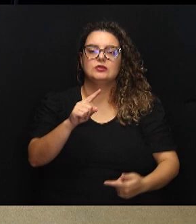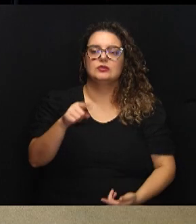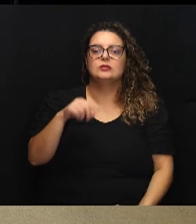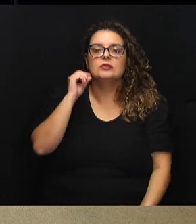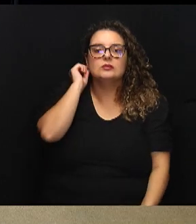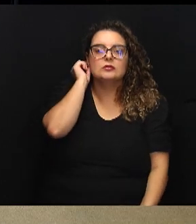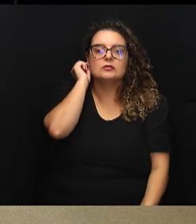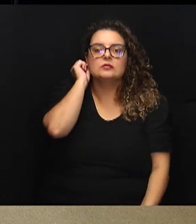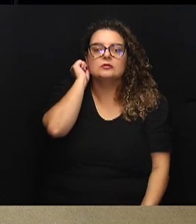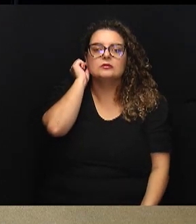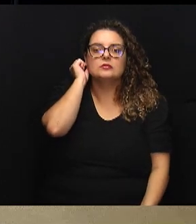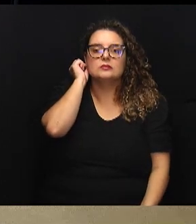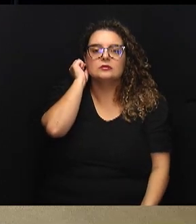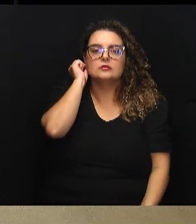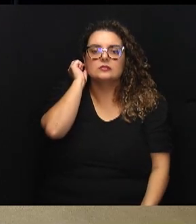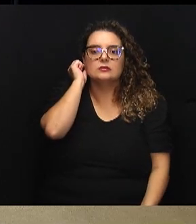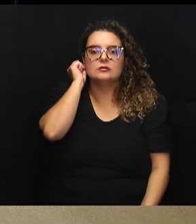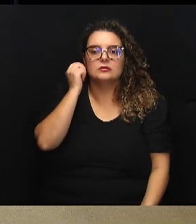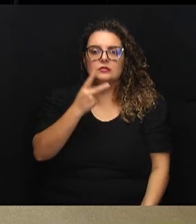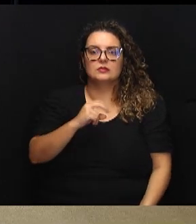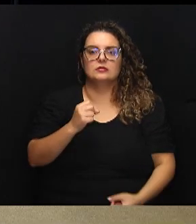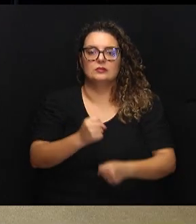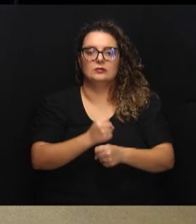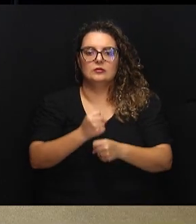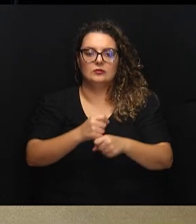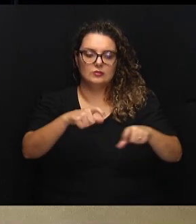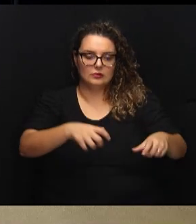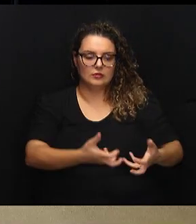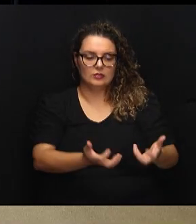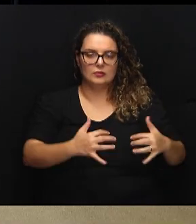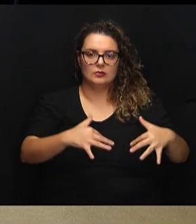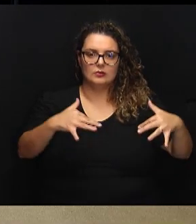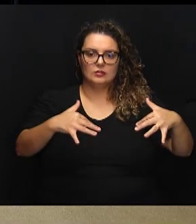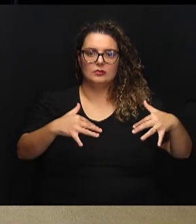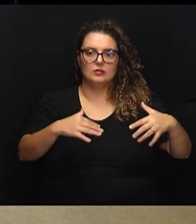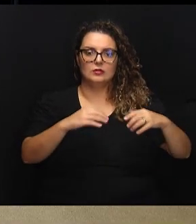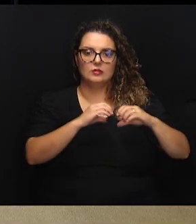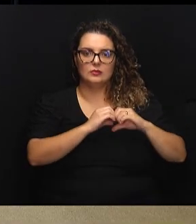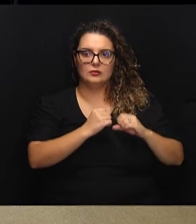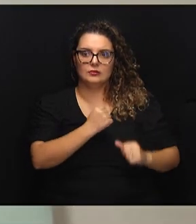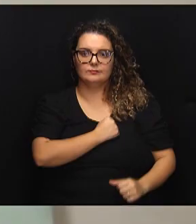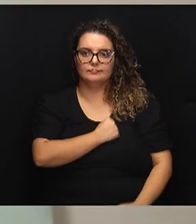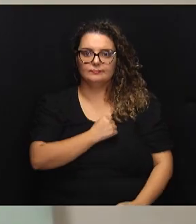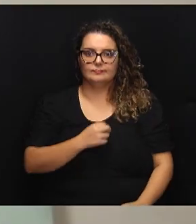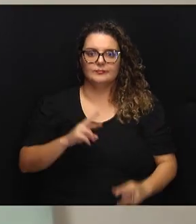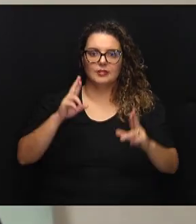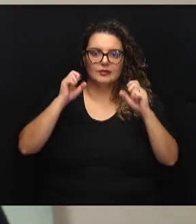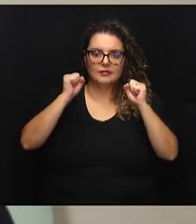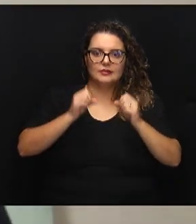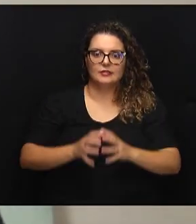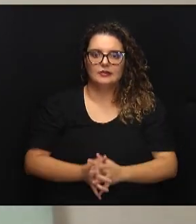20 anos o estádio com o time de coração e a sua torcida?